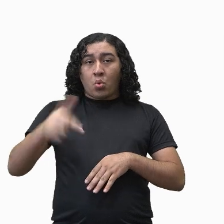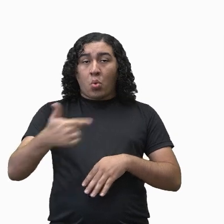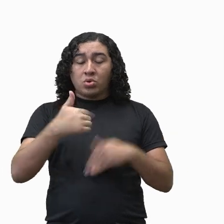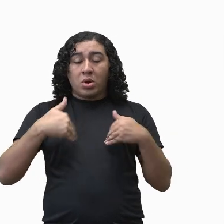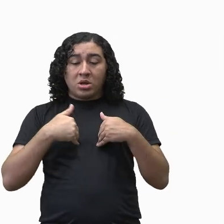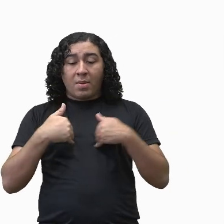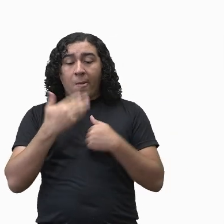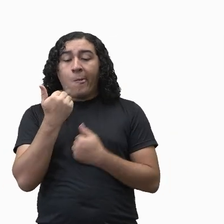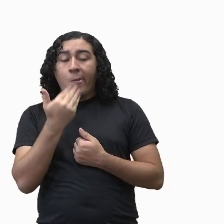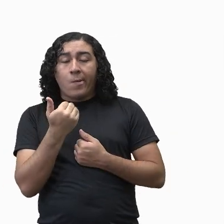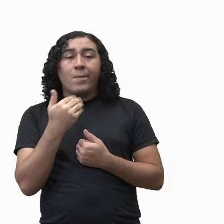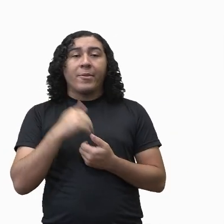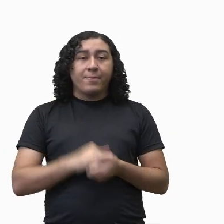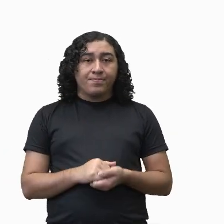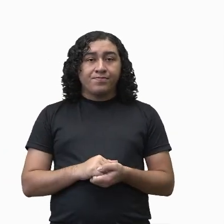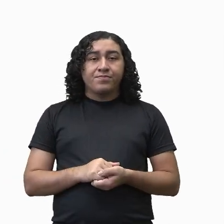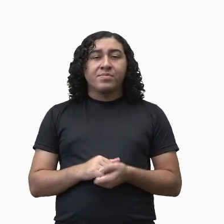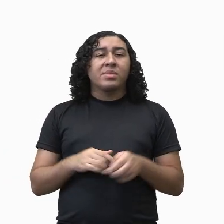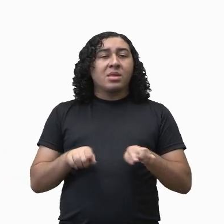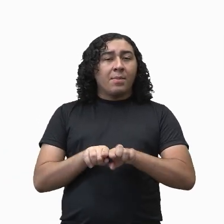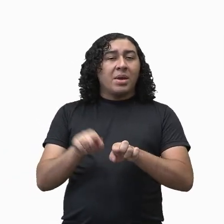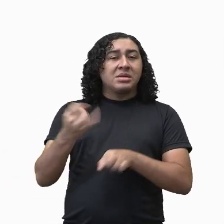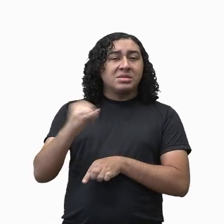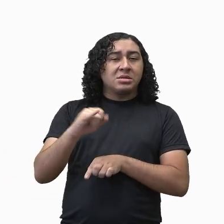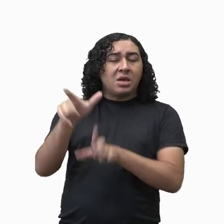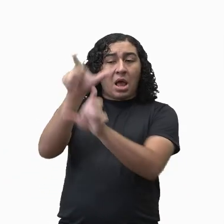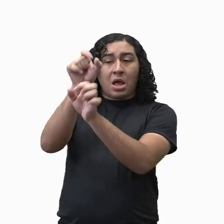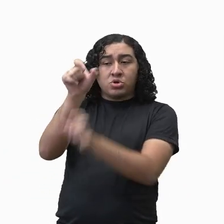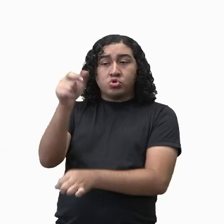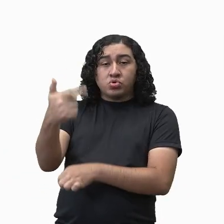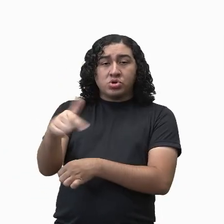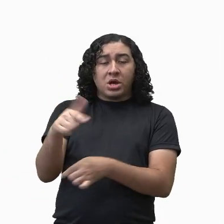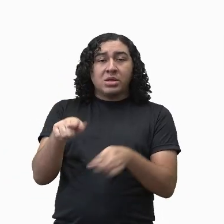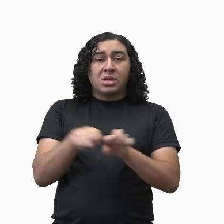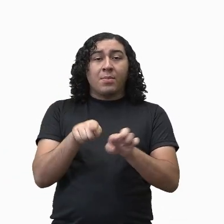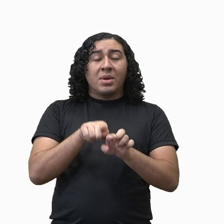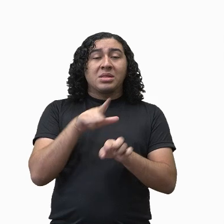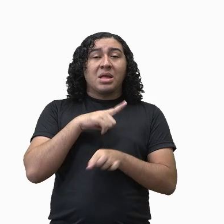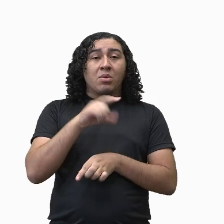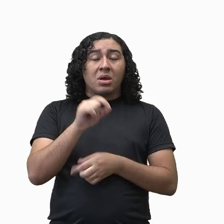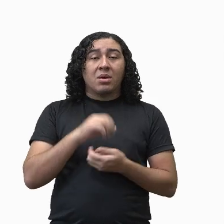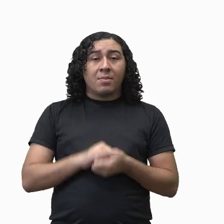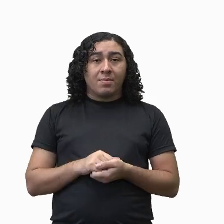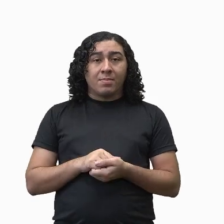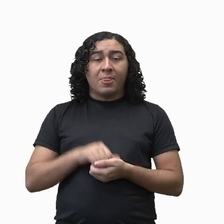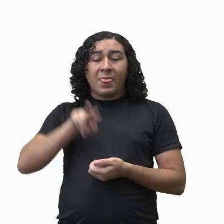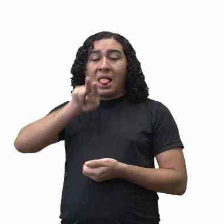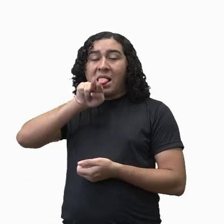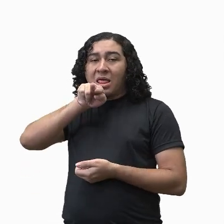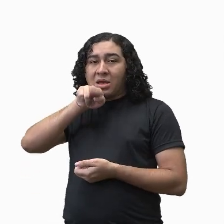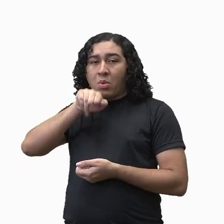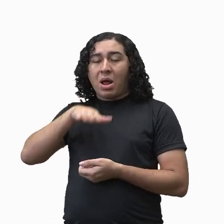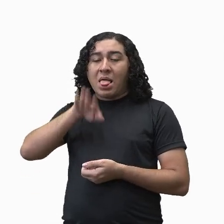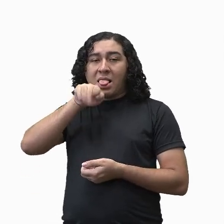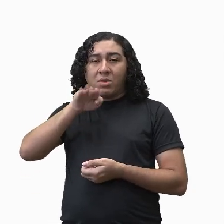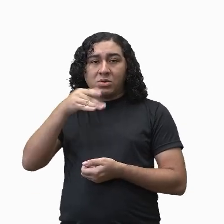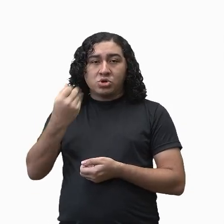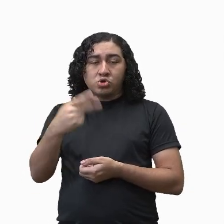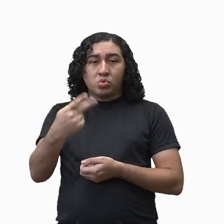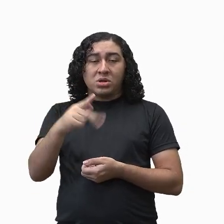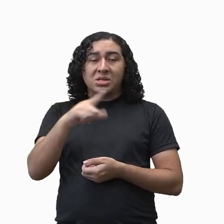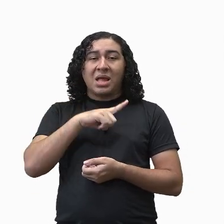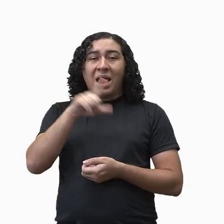animais pequenos, invertebrados, e ele possui uma língua protátil. Essa língua ela vai ajudar a